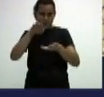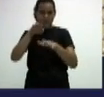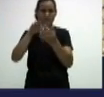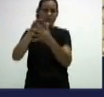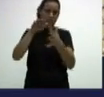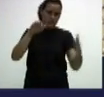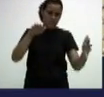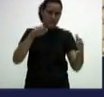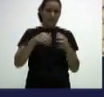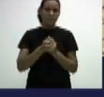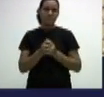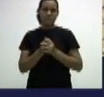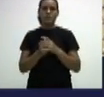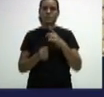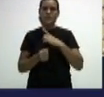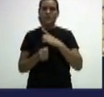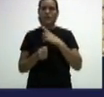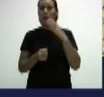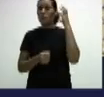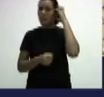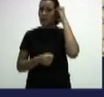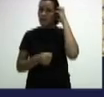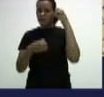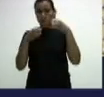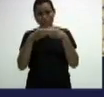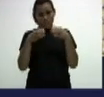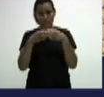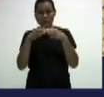uma rádio comunitária com baixa frequência, né?